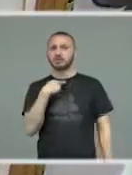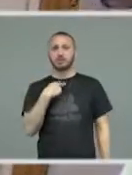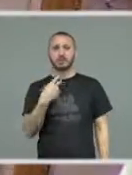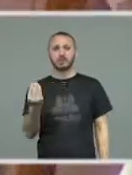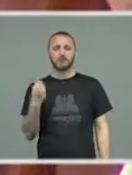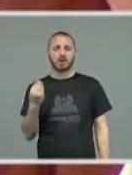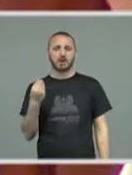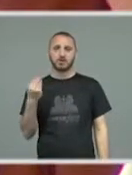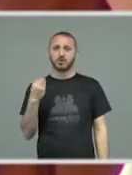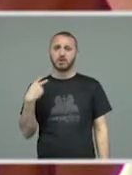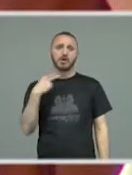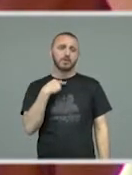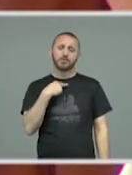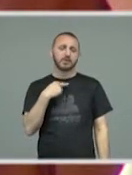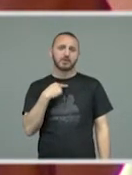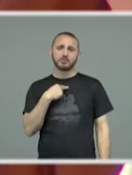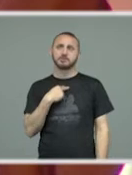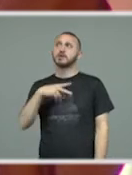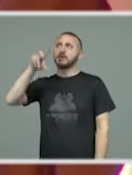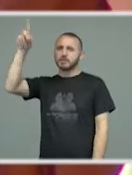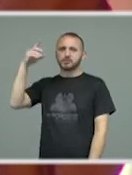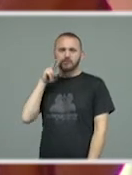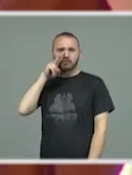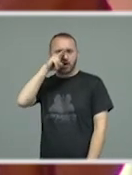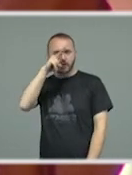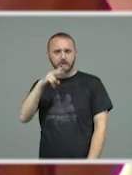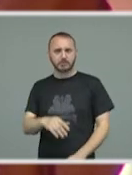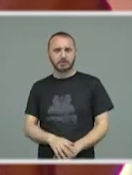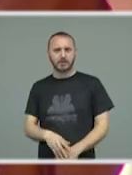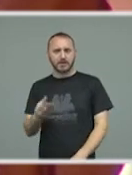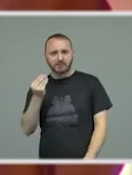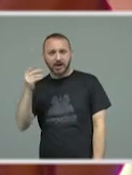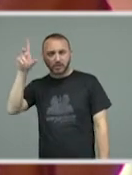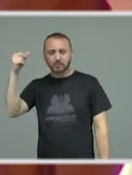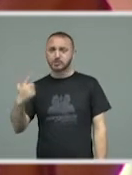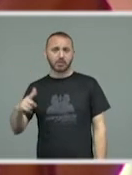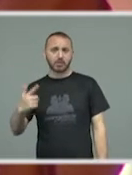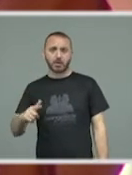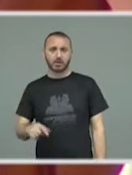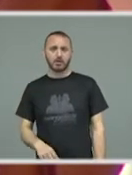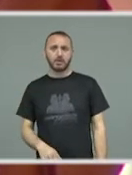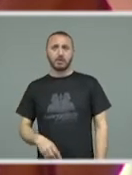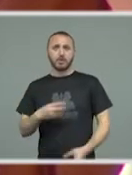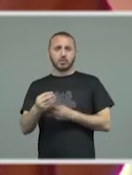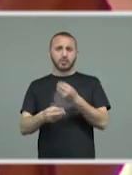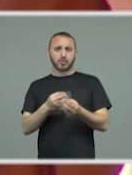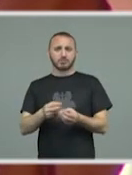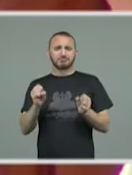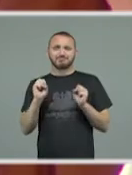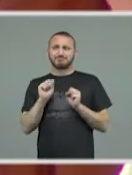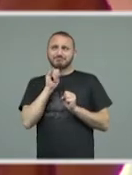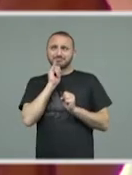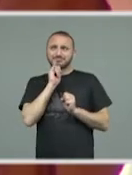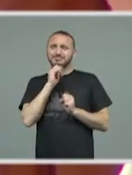a impossibilidade de não nos amar. Como se não se contentasse, o Senhor arranca o coração